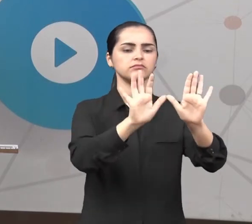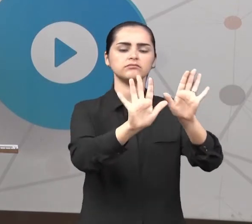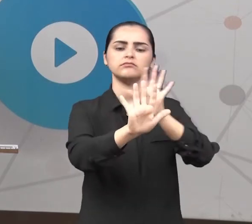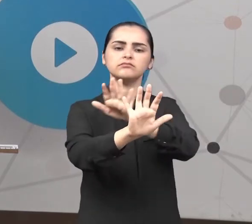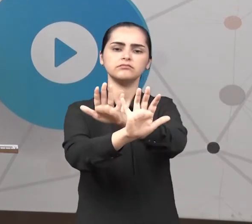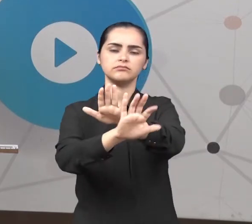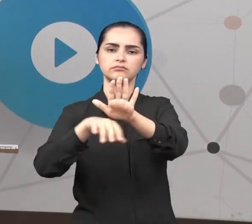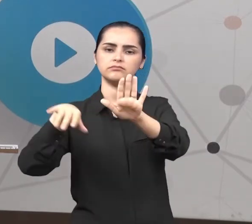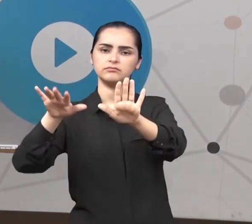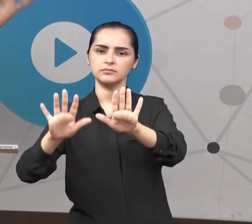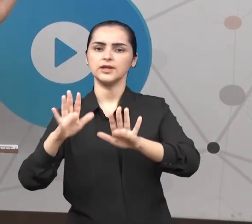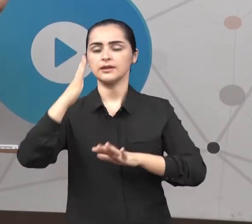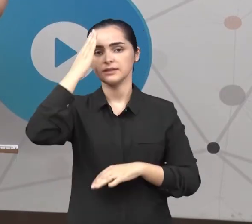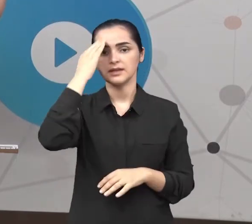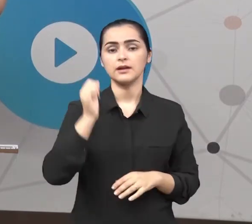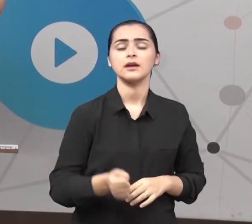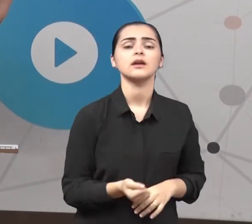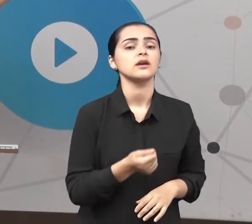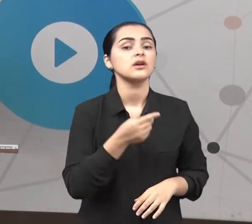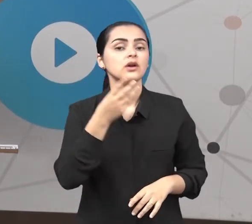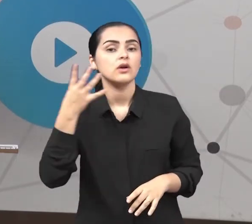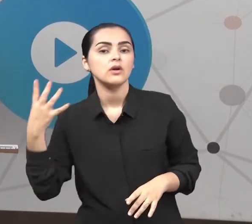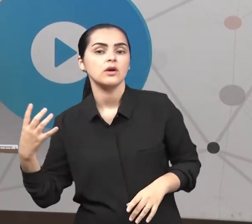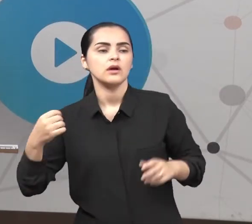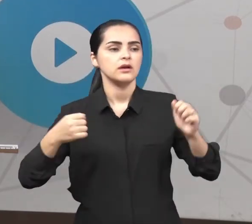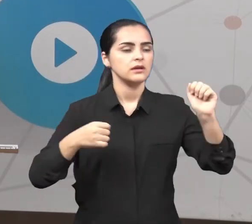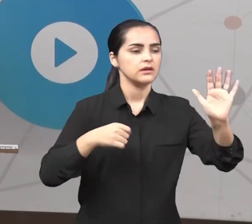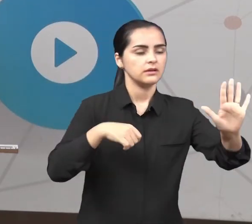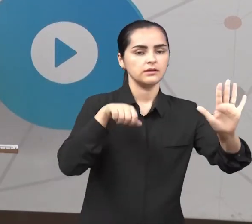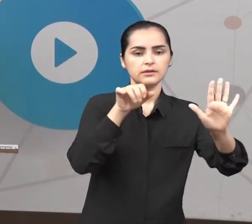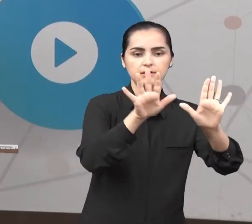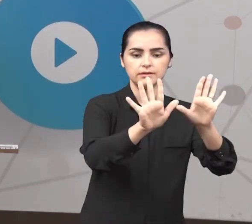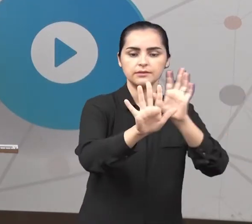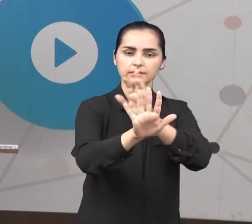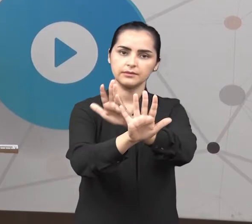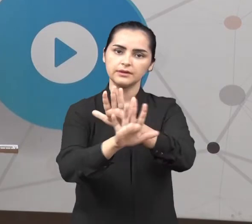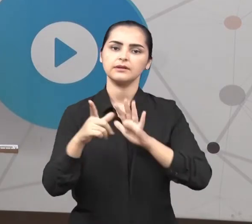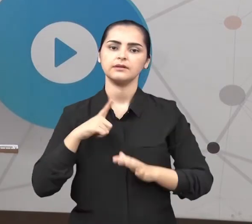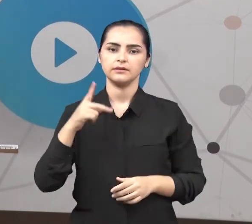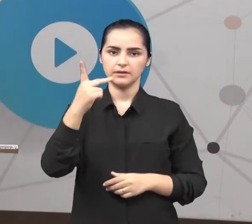para saber quantos palmos a sua mesa mede.